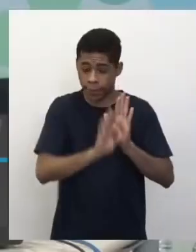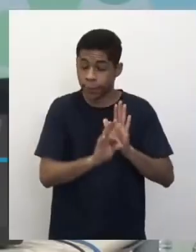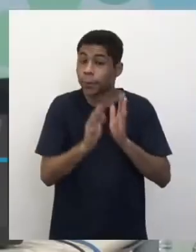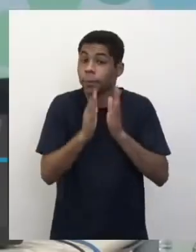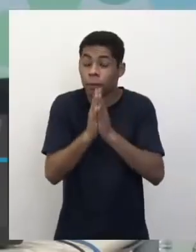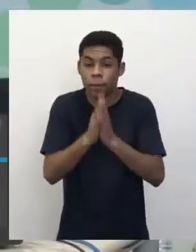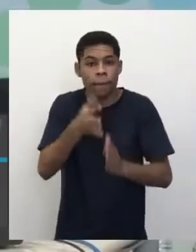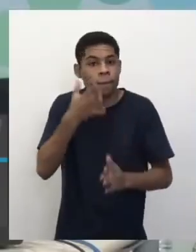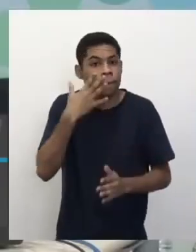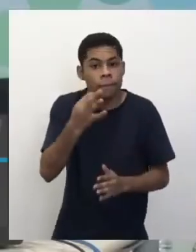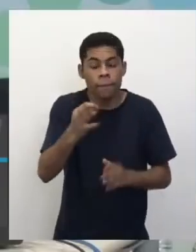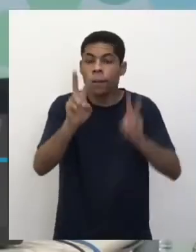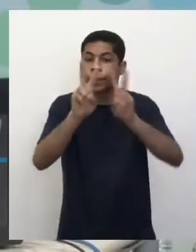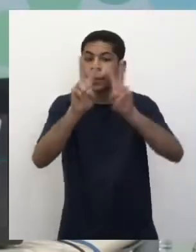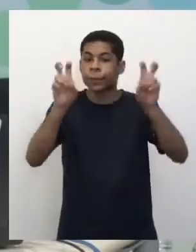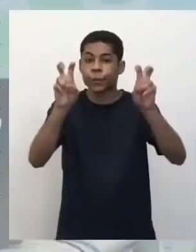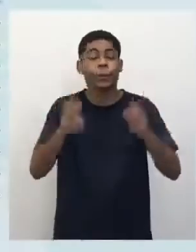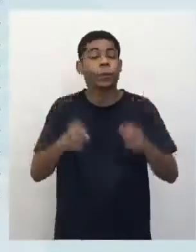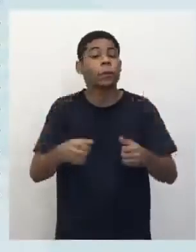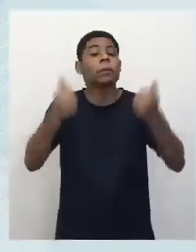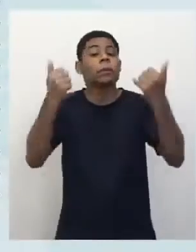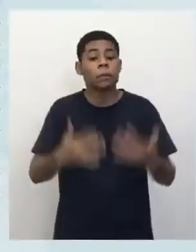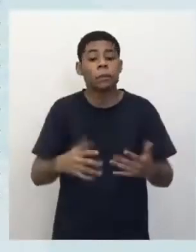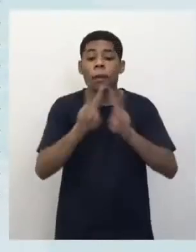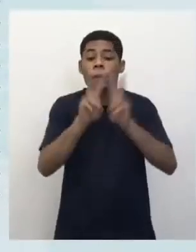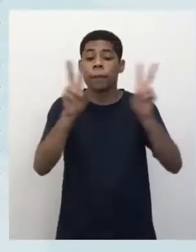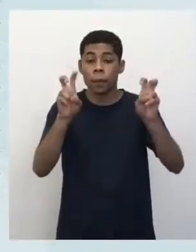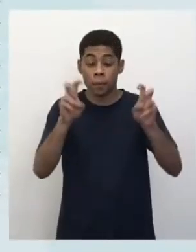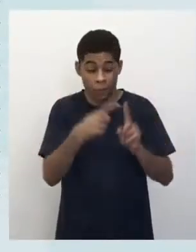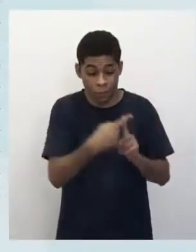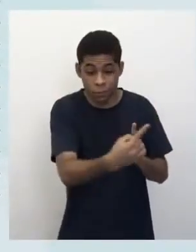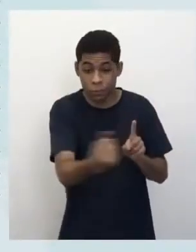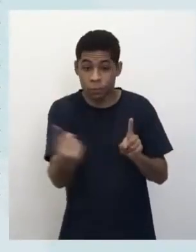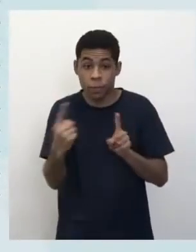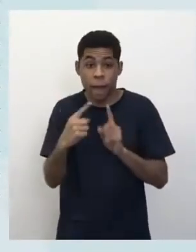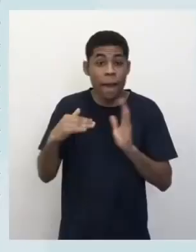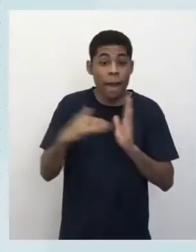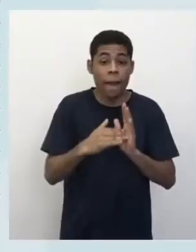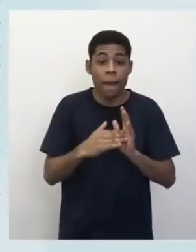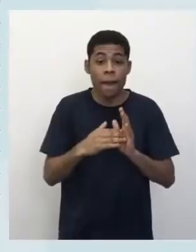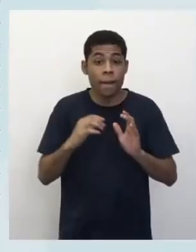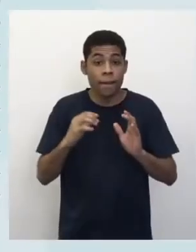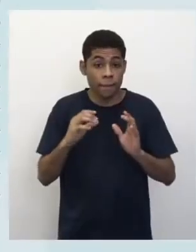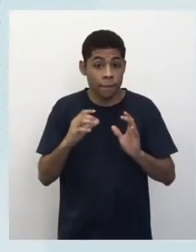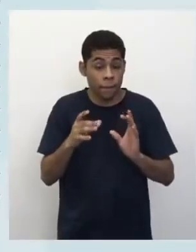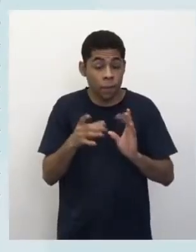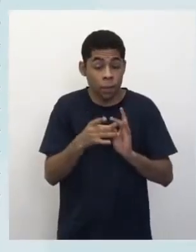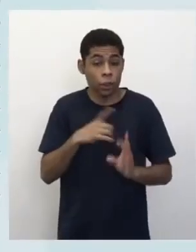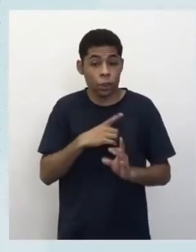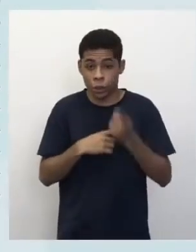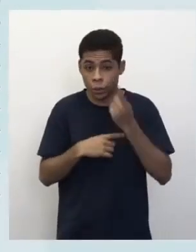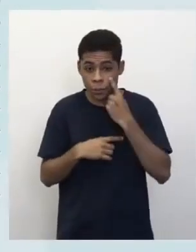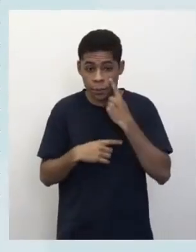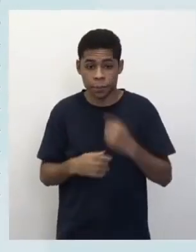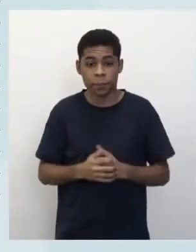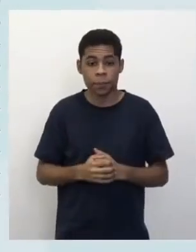título, que se chama Circuito Fechado. Vários de vocês já devem conhecer esse texto, então vamos prestar bastante